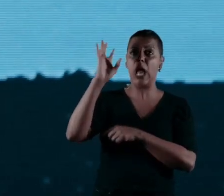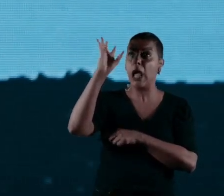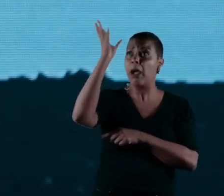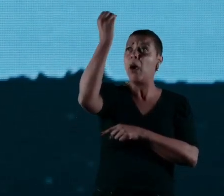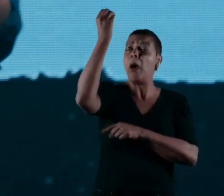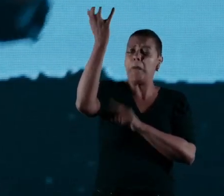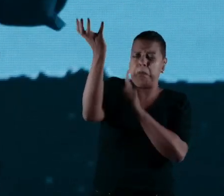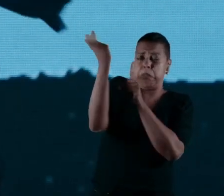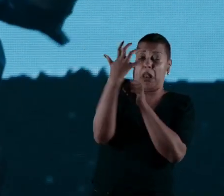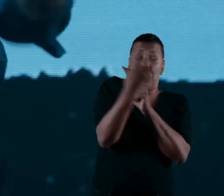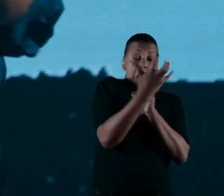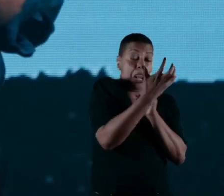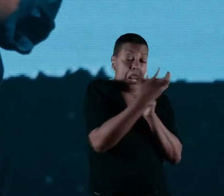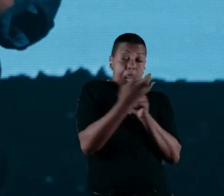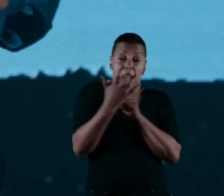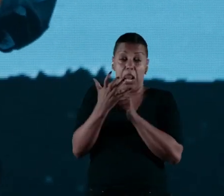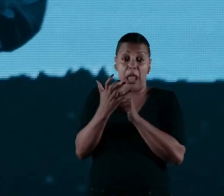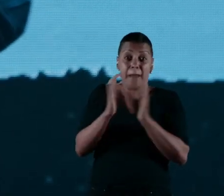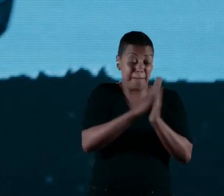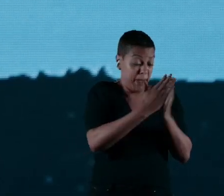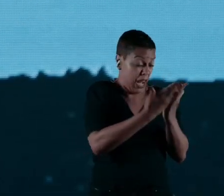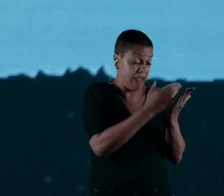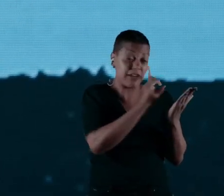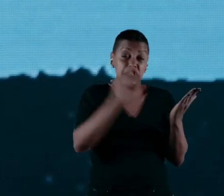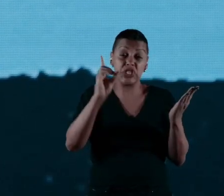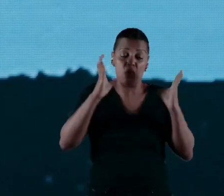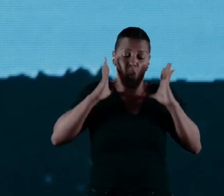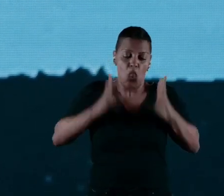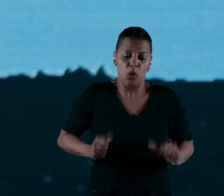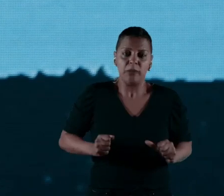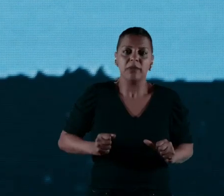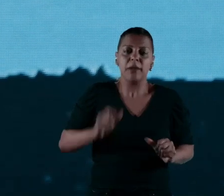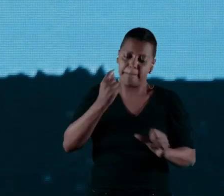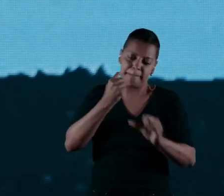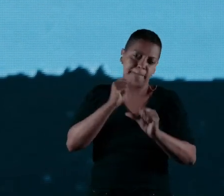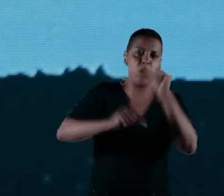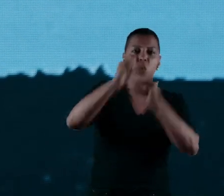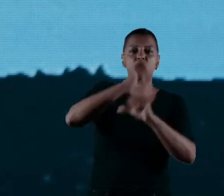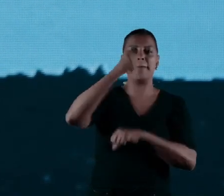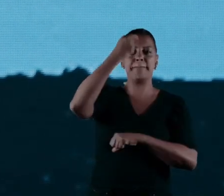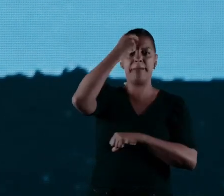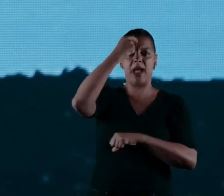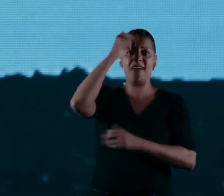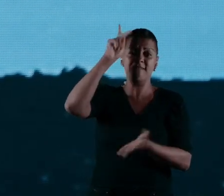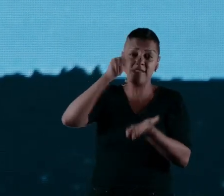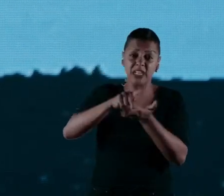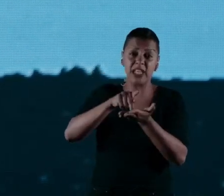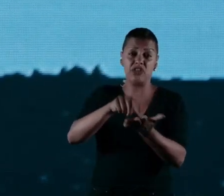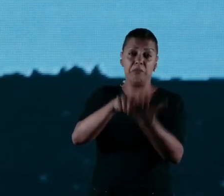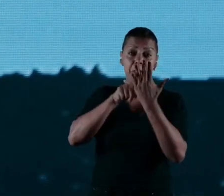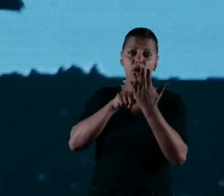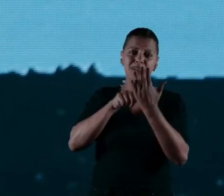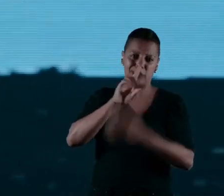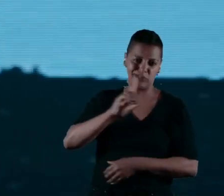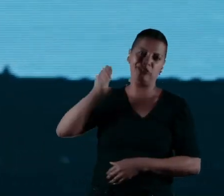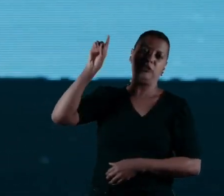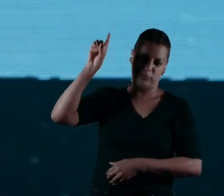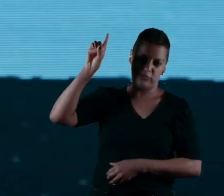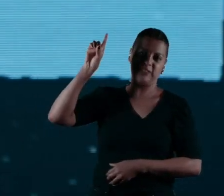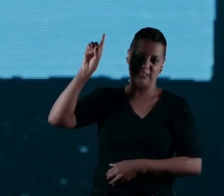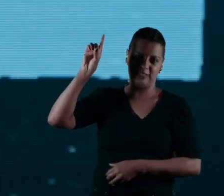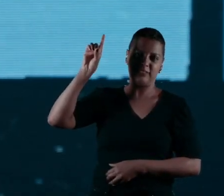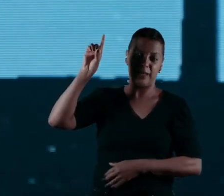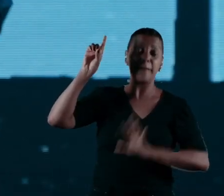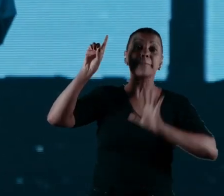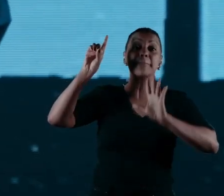e nos purificar, trazendo aquilo que é de fato a verdade de Deus. Mas santificar